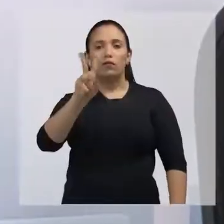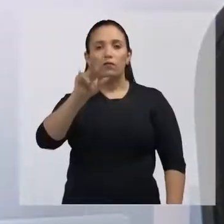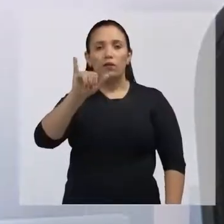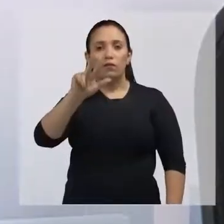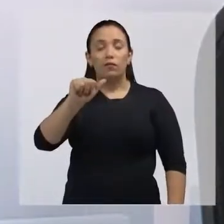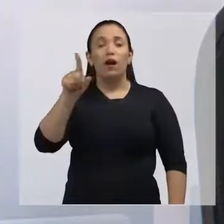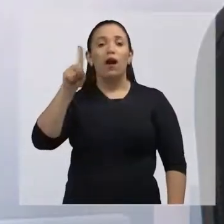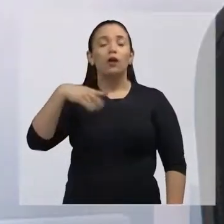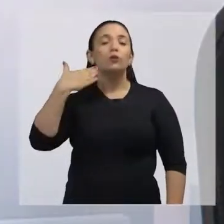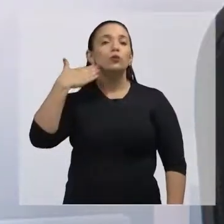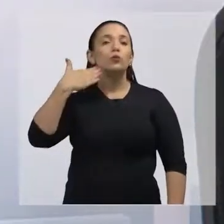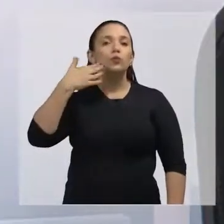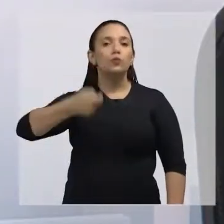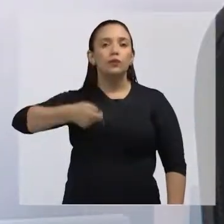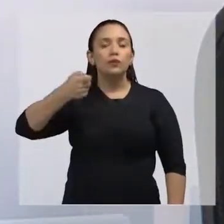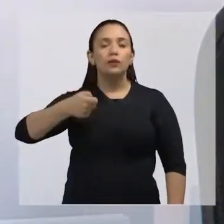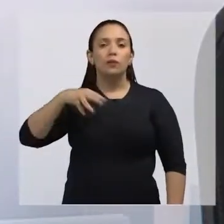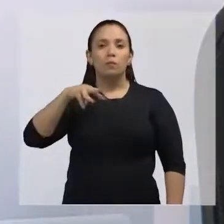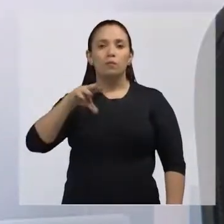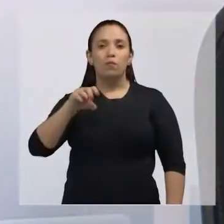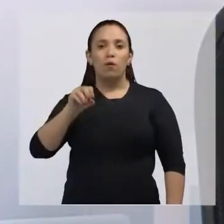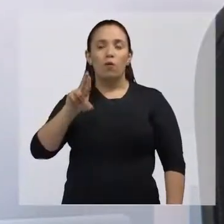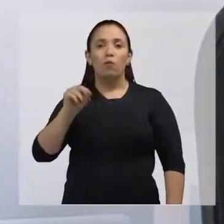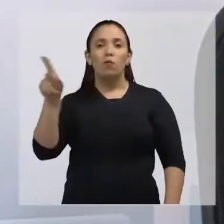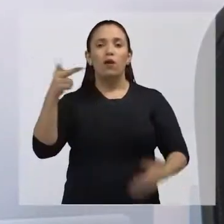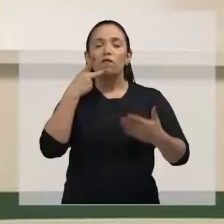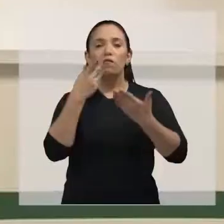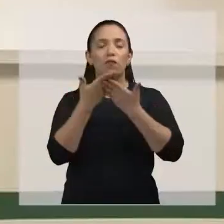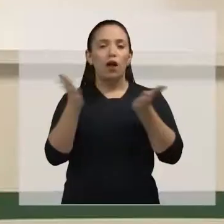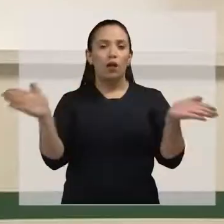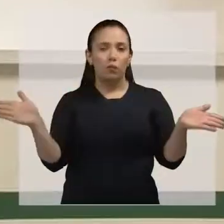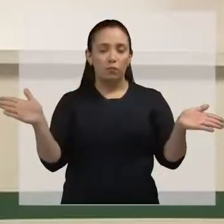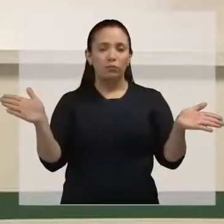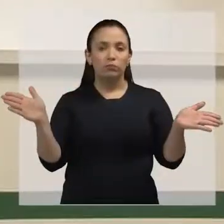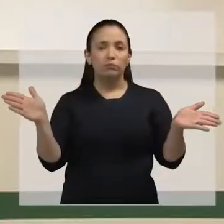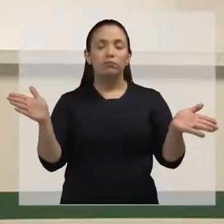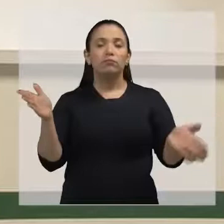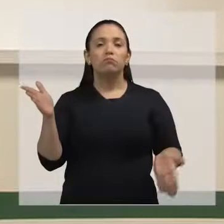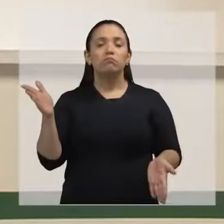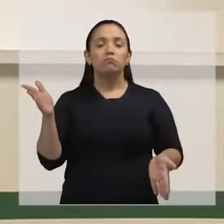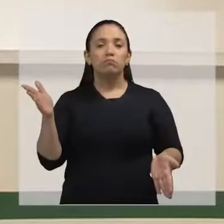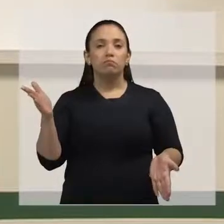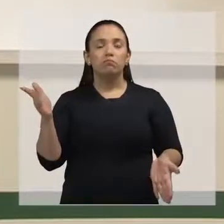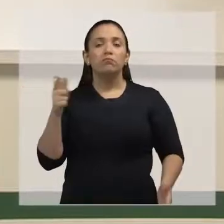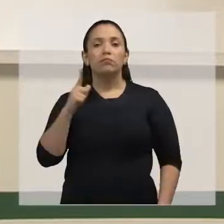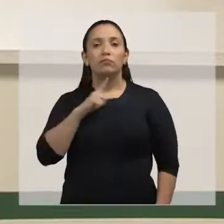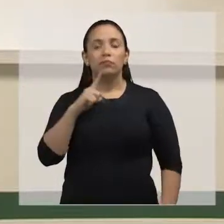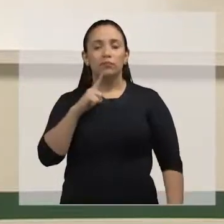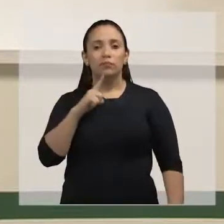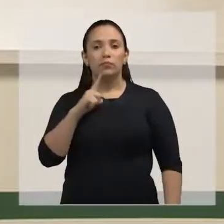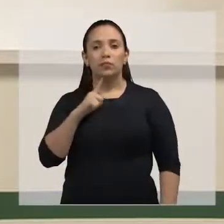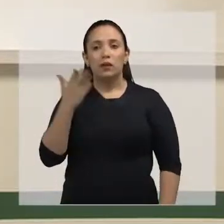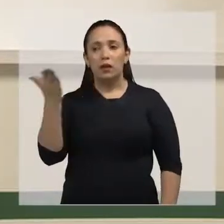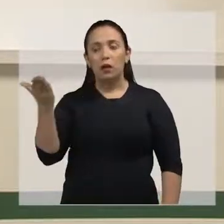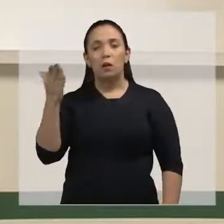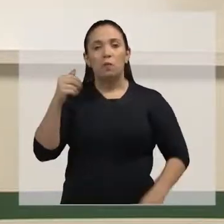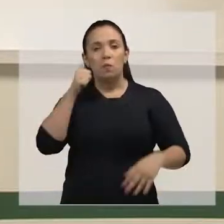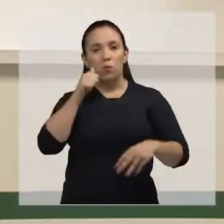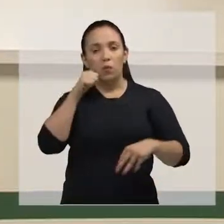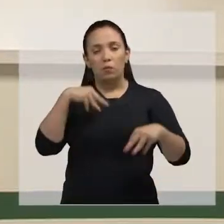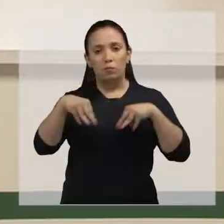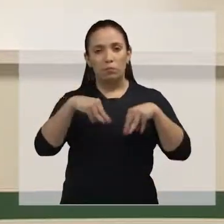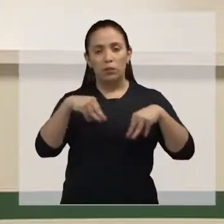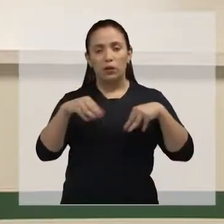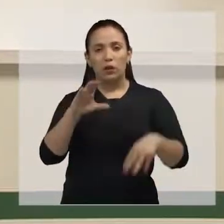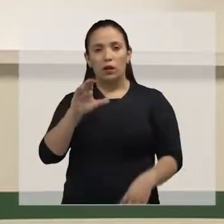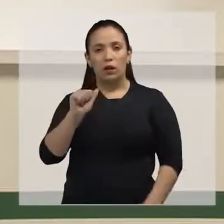o juiz Sérgio Moro elogiou abertamente? Elogiou abertamente, disse que conhecia o caráter da ministra e a ministra, ele